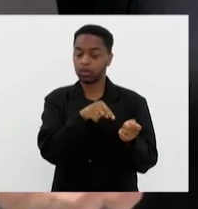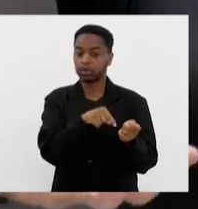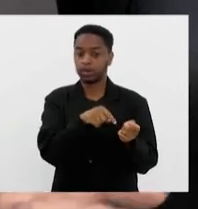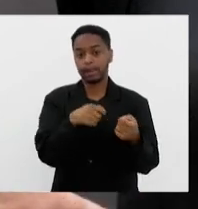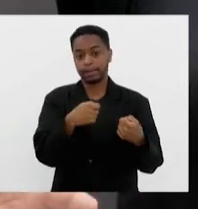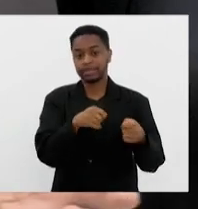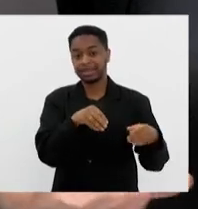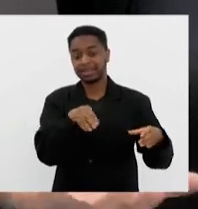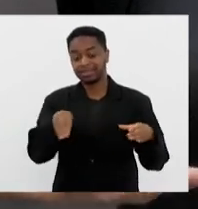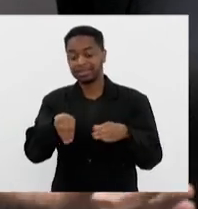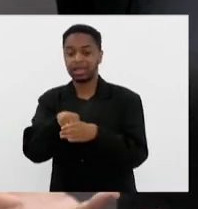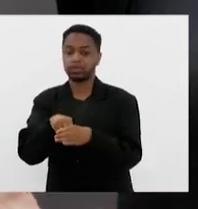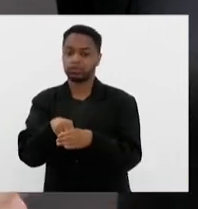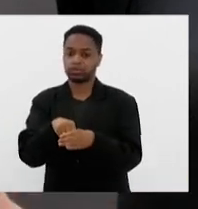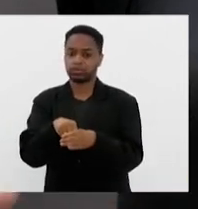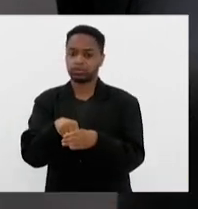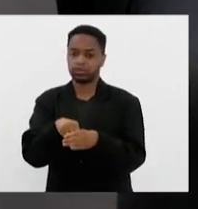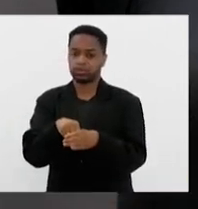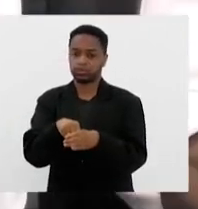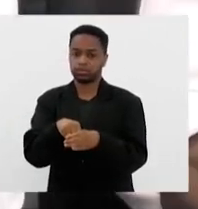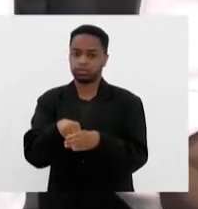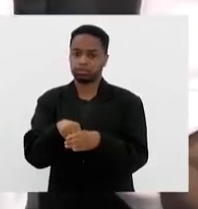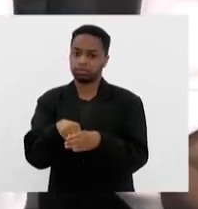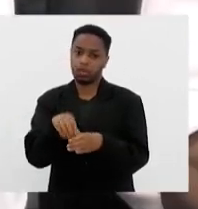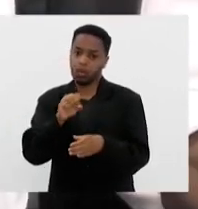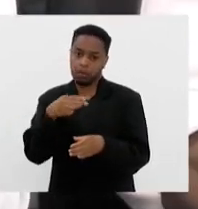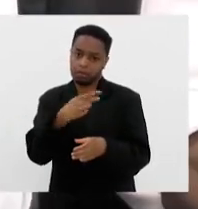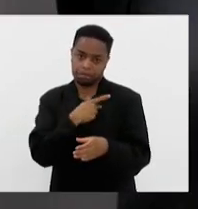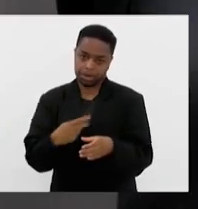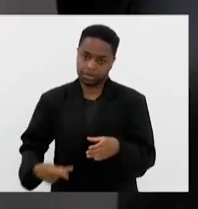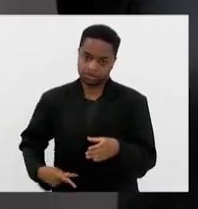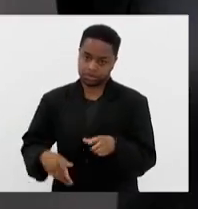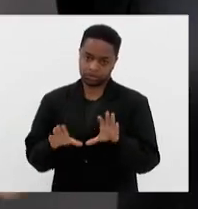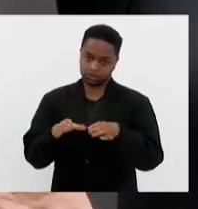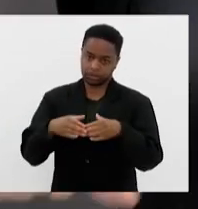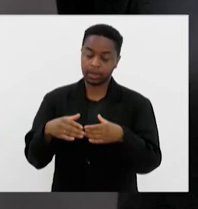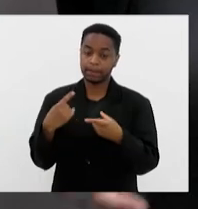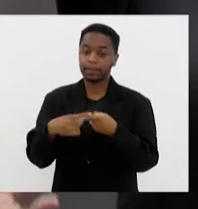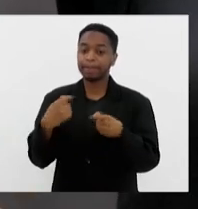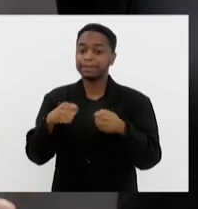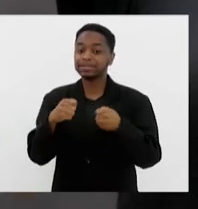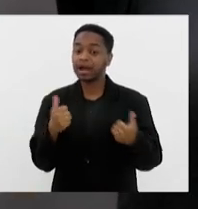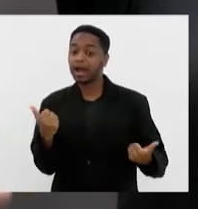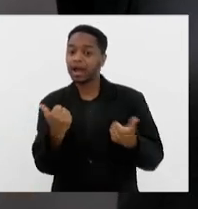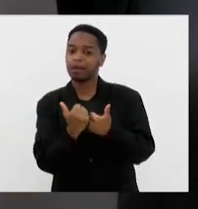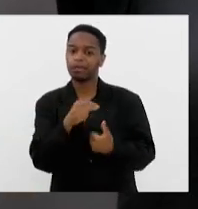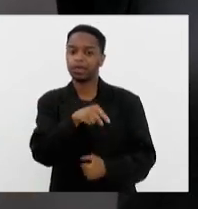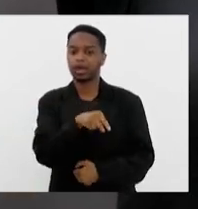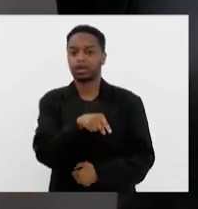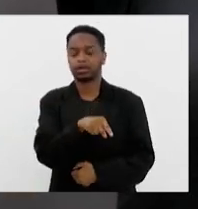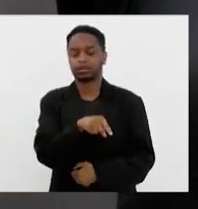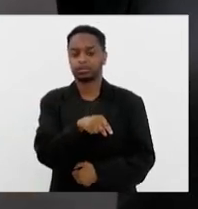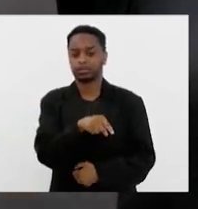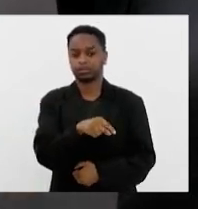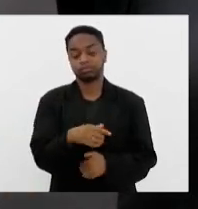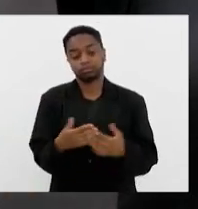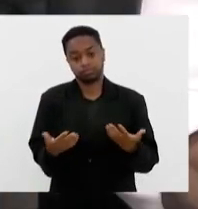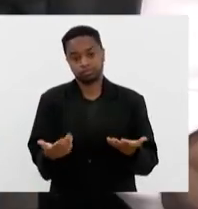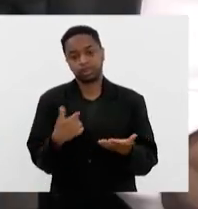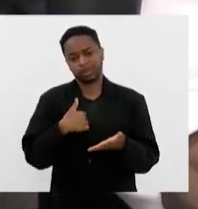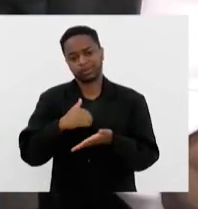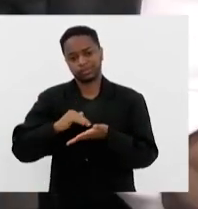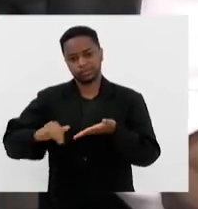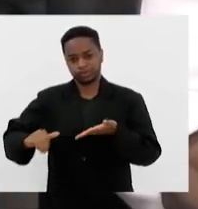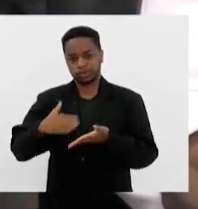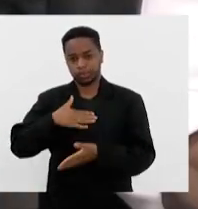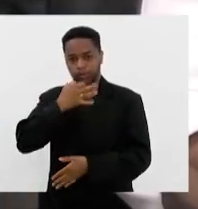dentro... Organizar essa comissão, presidir essa comissão. Porque o que é preciso é fortalecer a Controladoria. Isso. Então, eu retiro o que eu disse